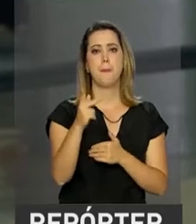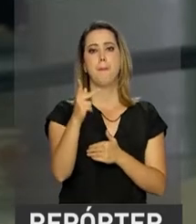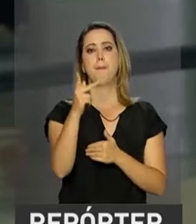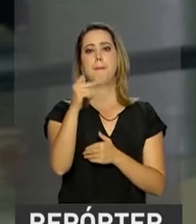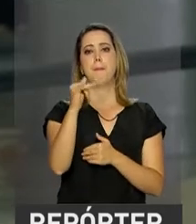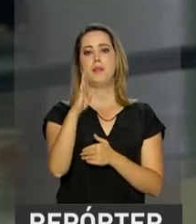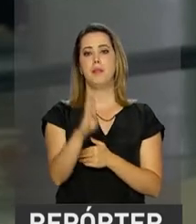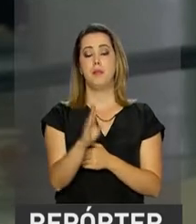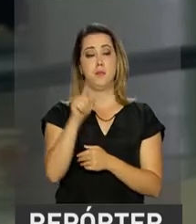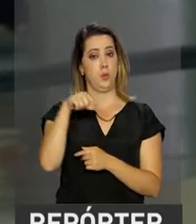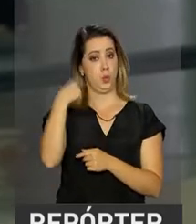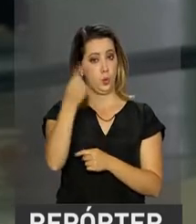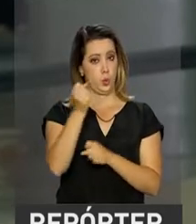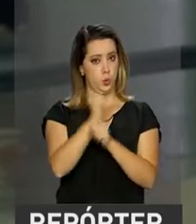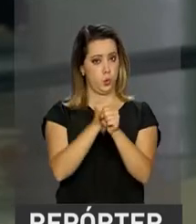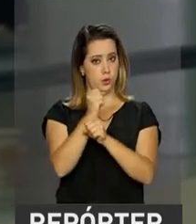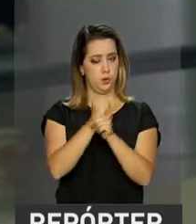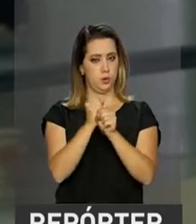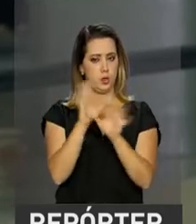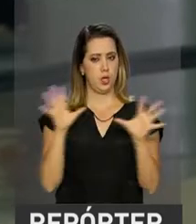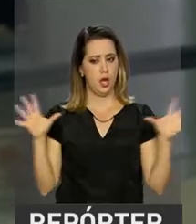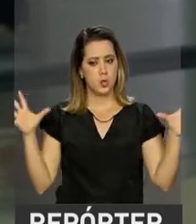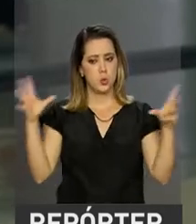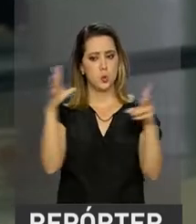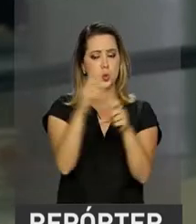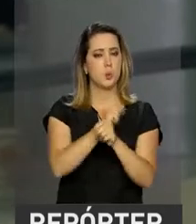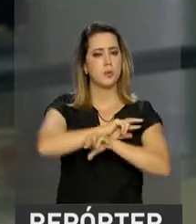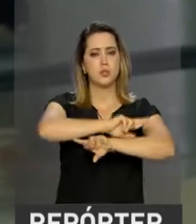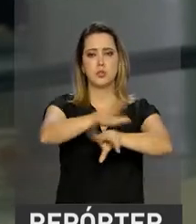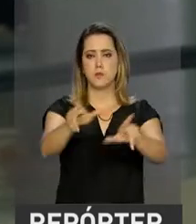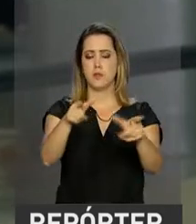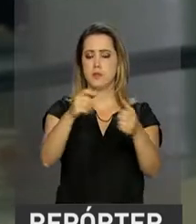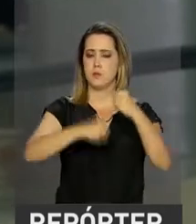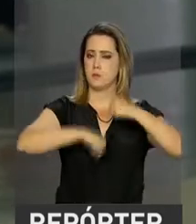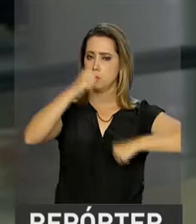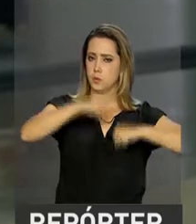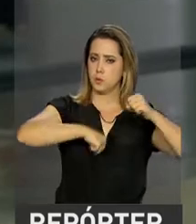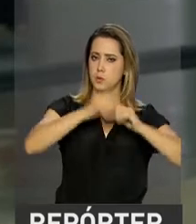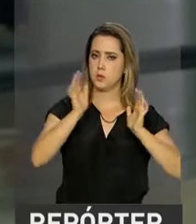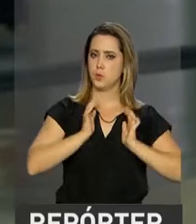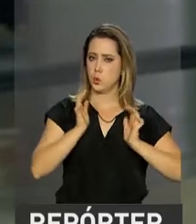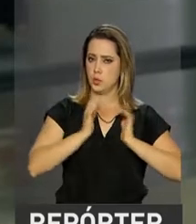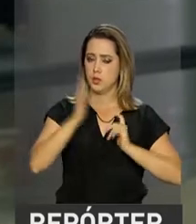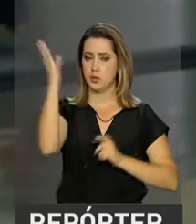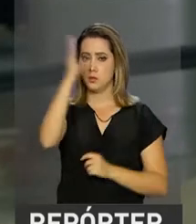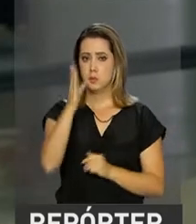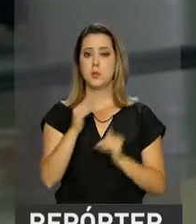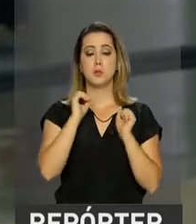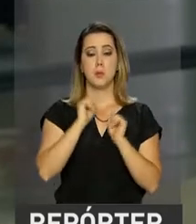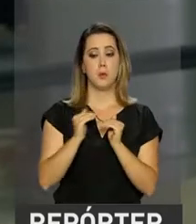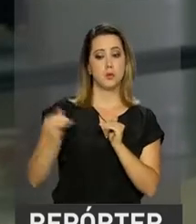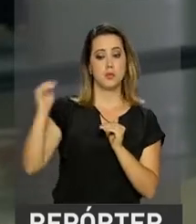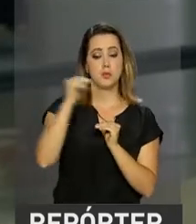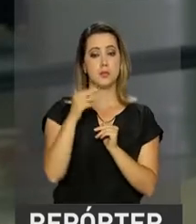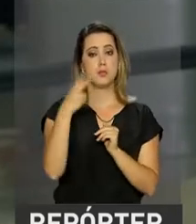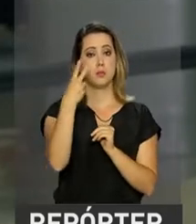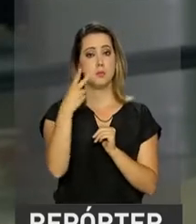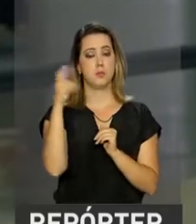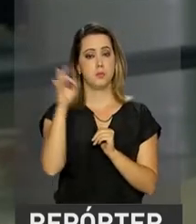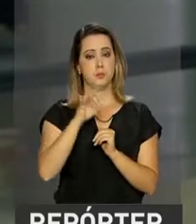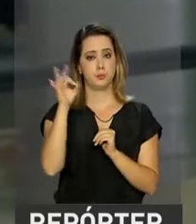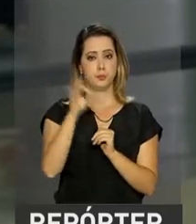2018 que a soma de bens e riquezas produzidas pelo país pode ficar acima dos 2%